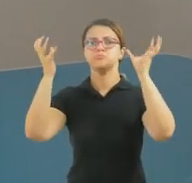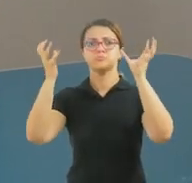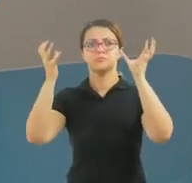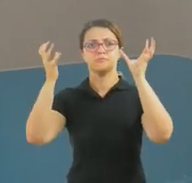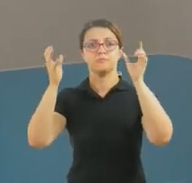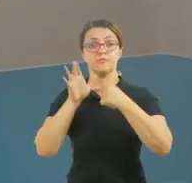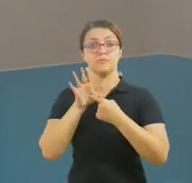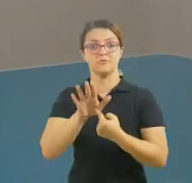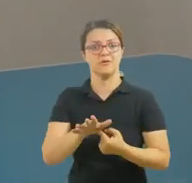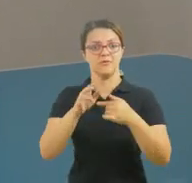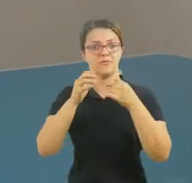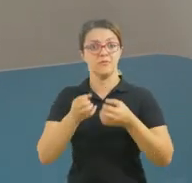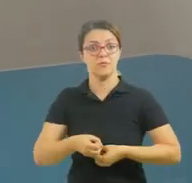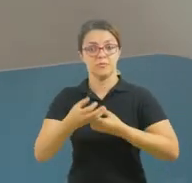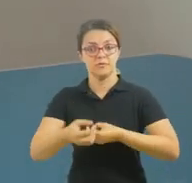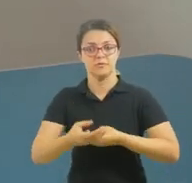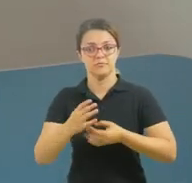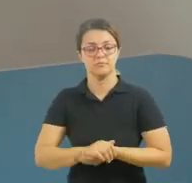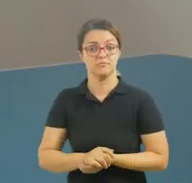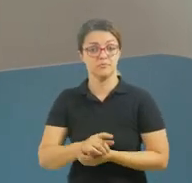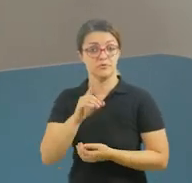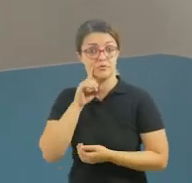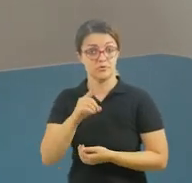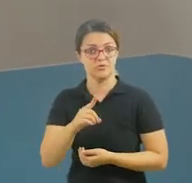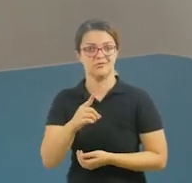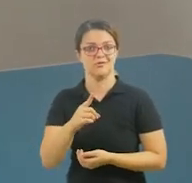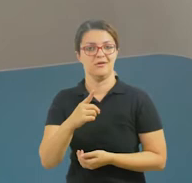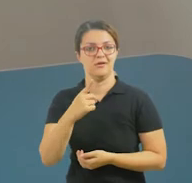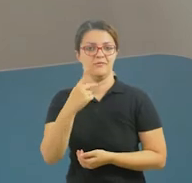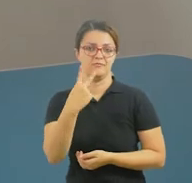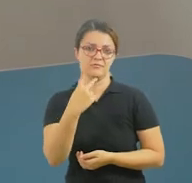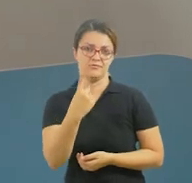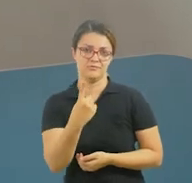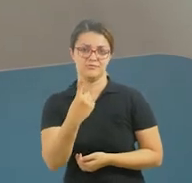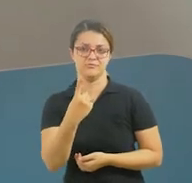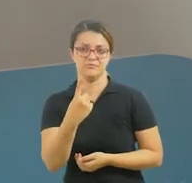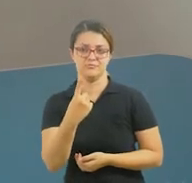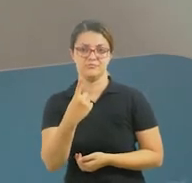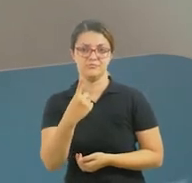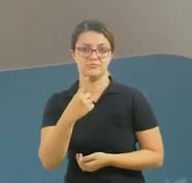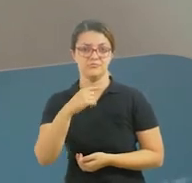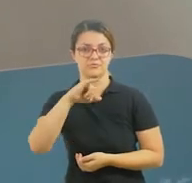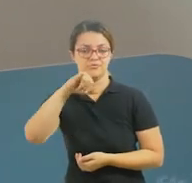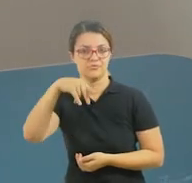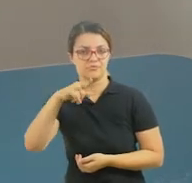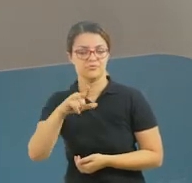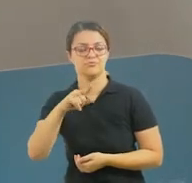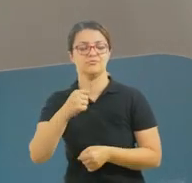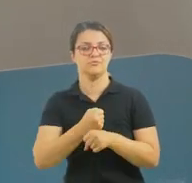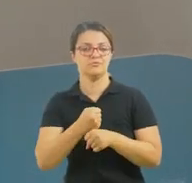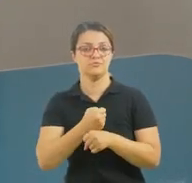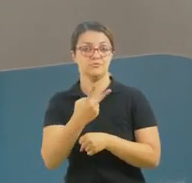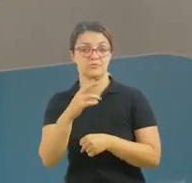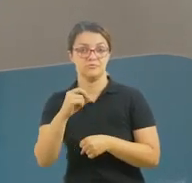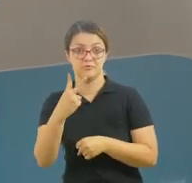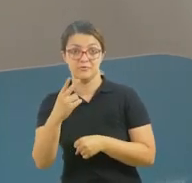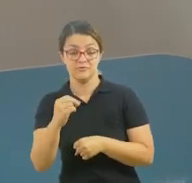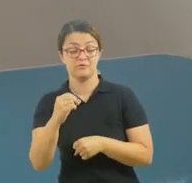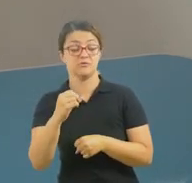consultando. Nesse dia aqui, que foi terça-feira, 21 de julho de 2020, nós temos essa temperatura